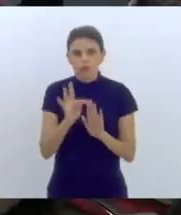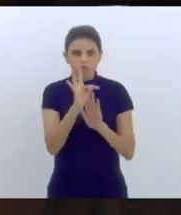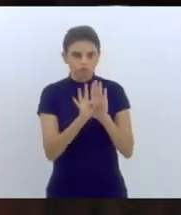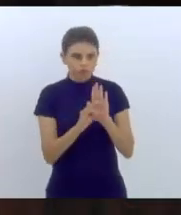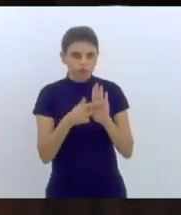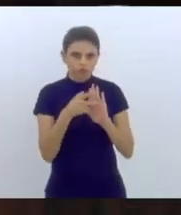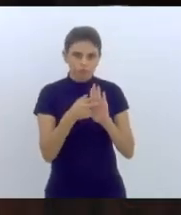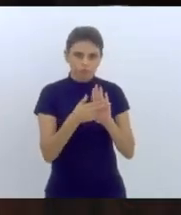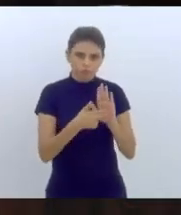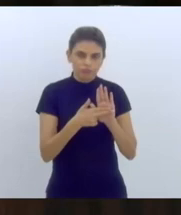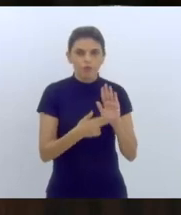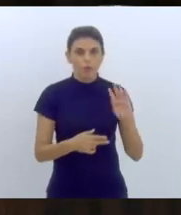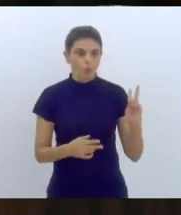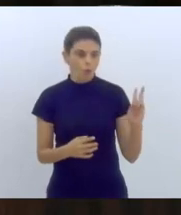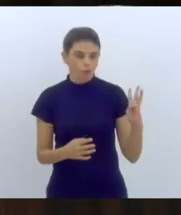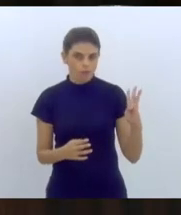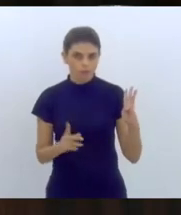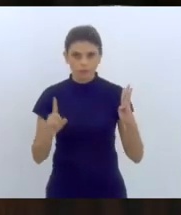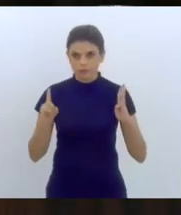4-1.